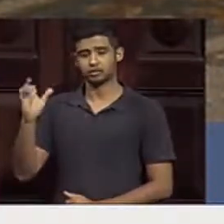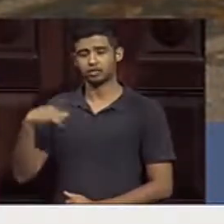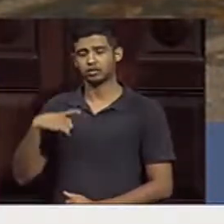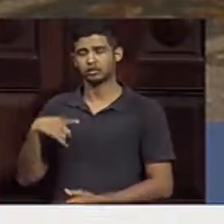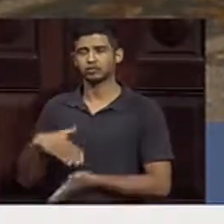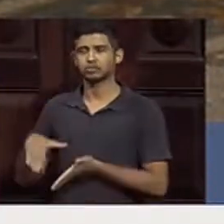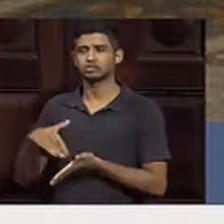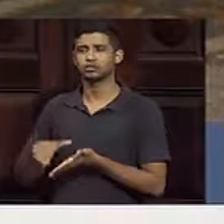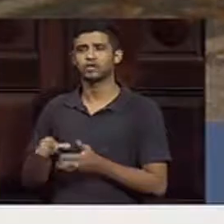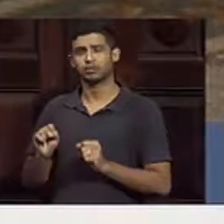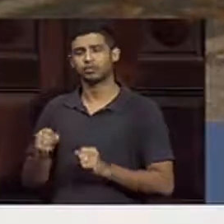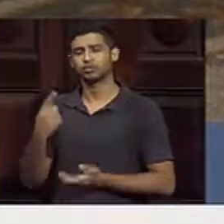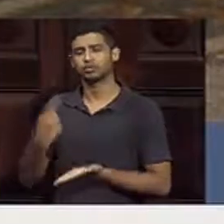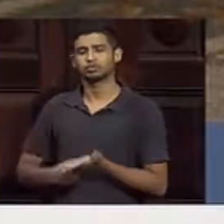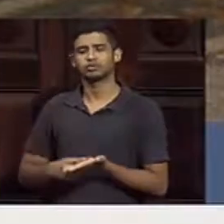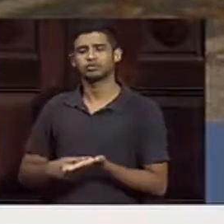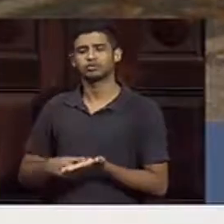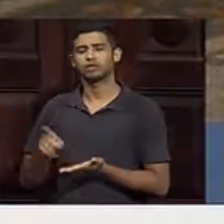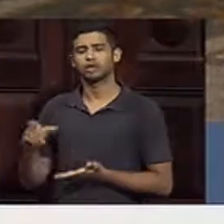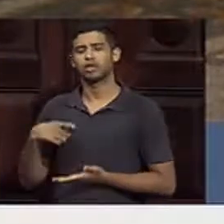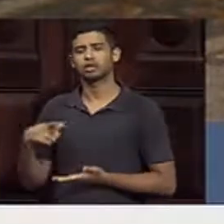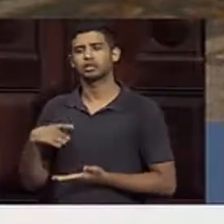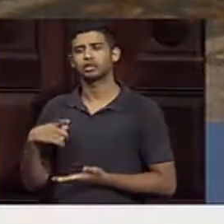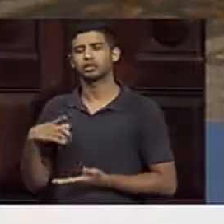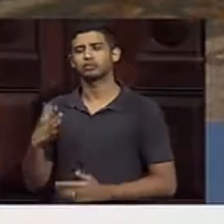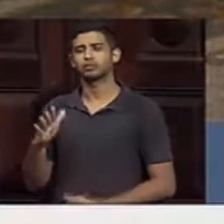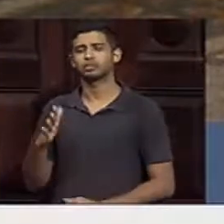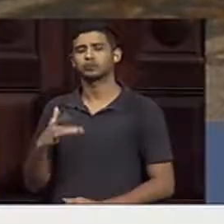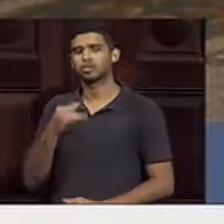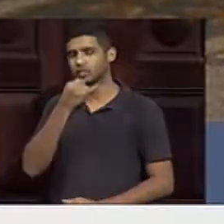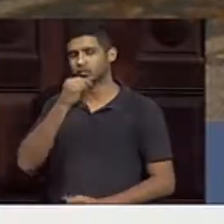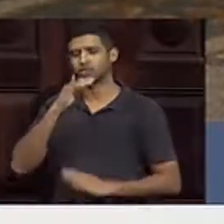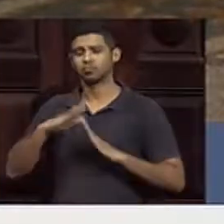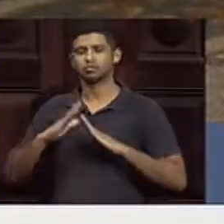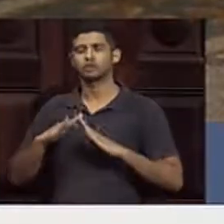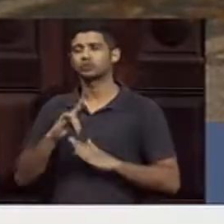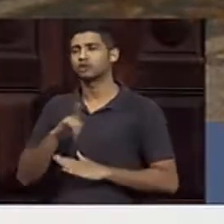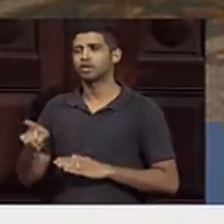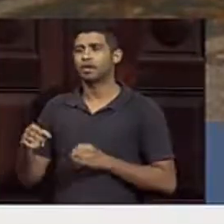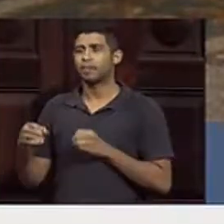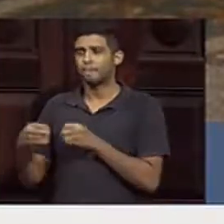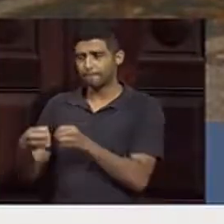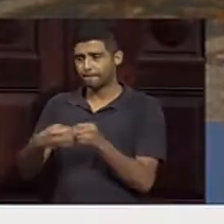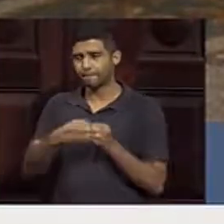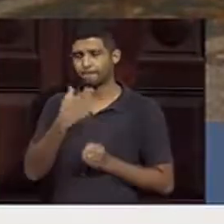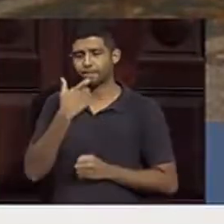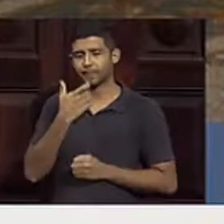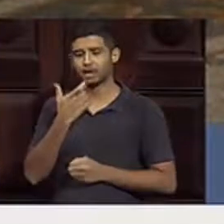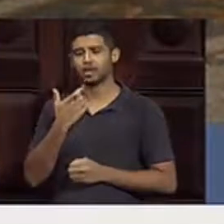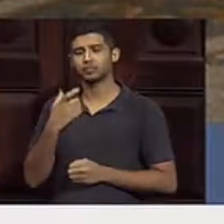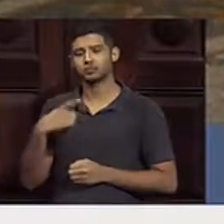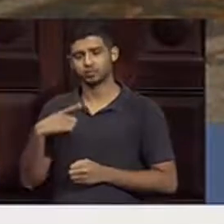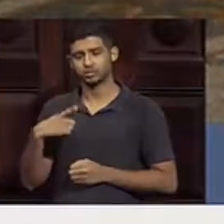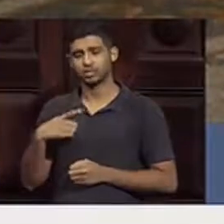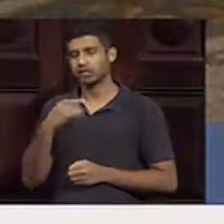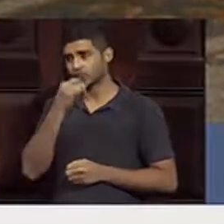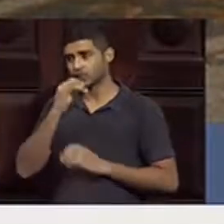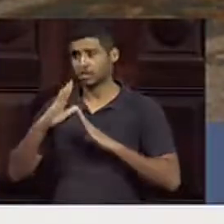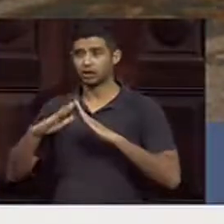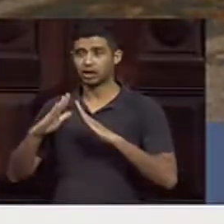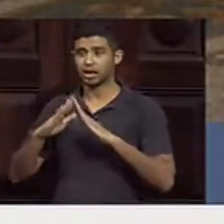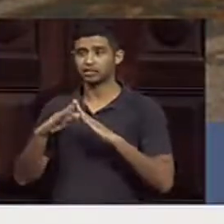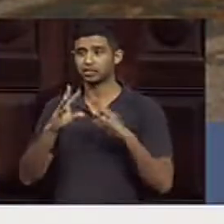no período desse, Niterói nós temos casos, deputado Jânio Mendes, de famílias dos municípios próximos que transferem a residência para